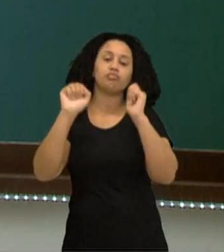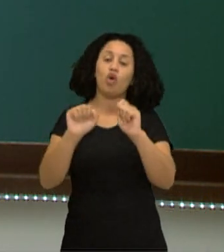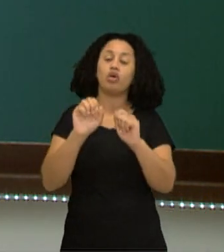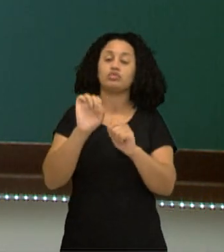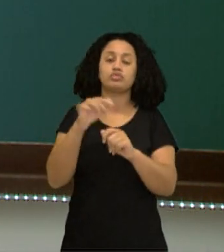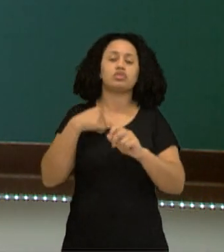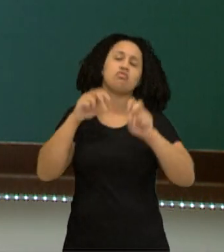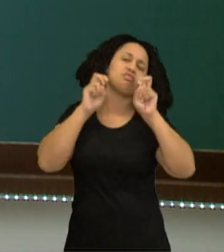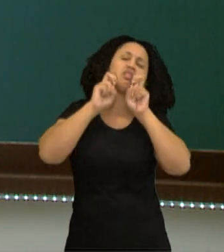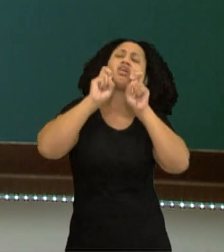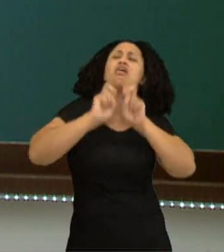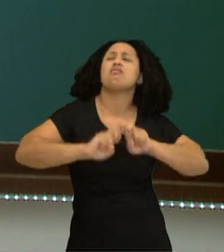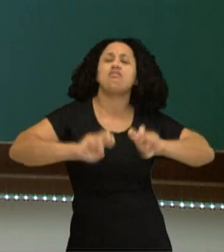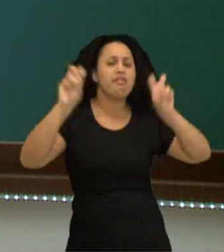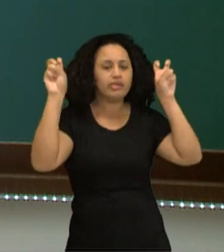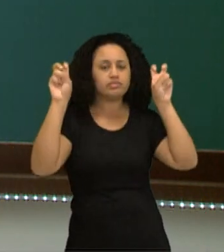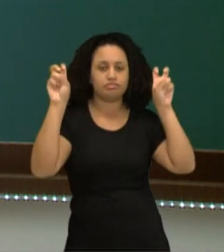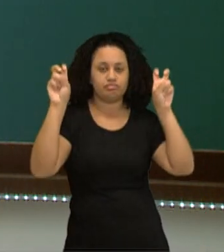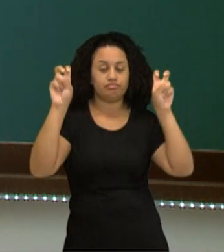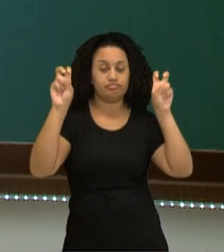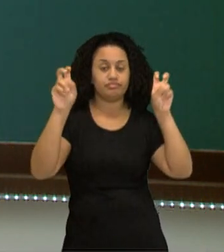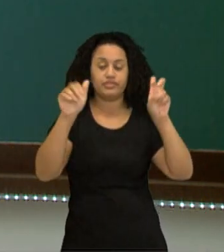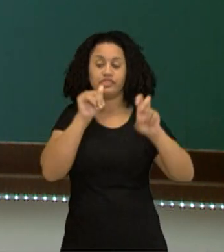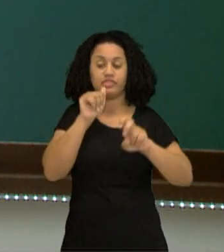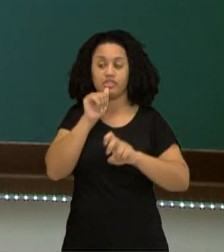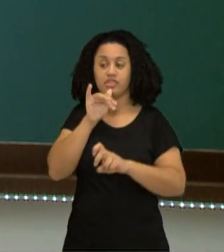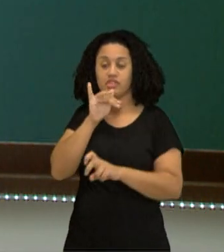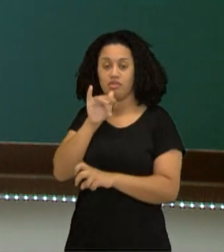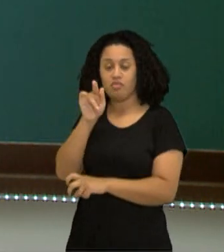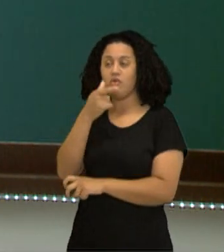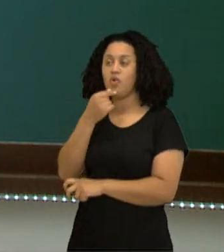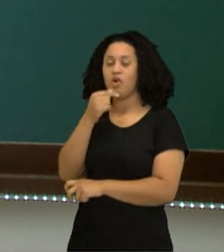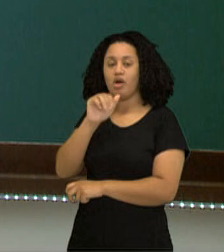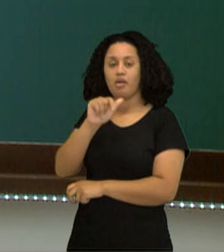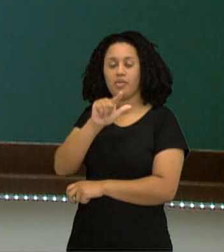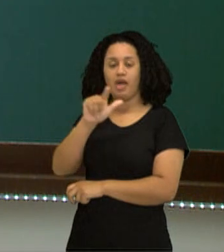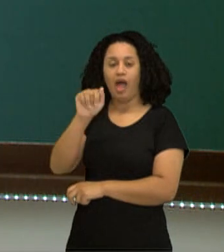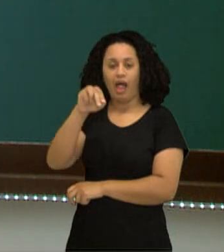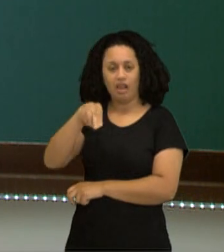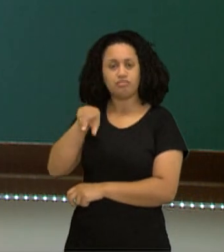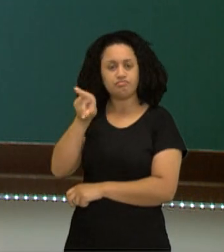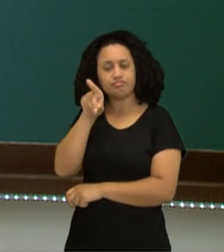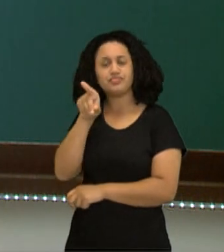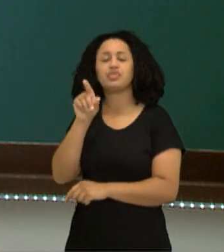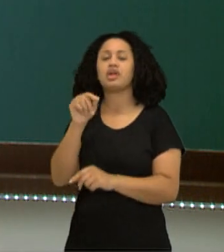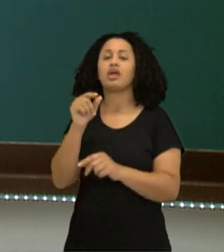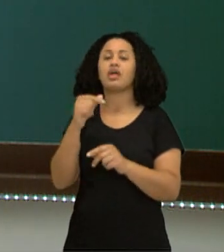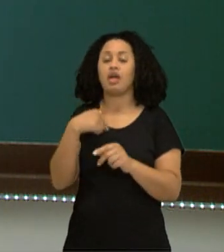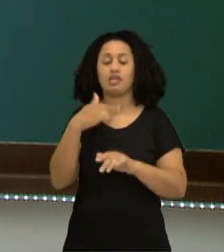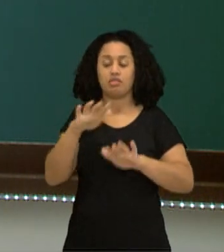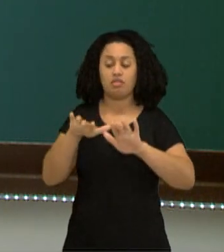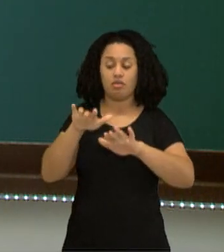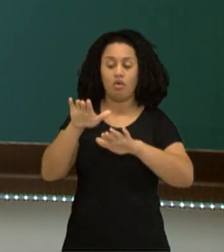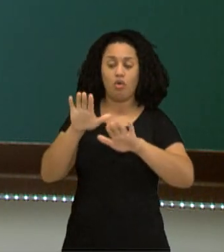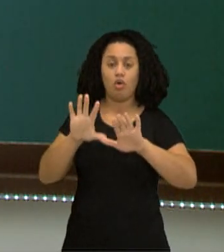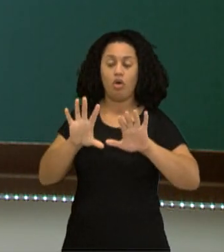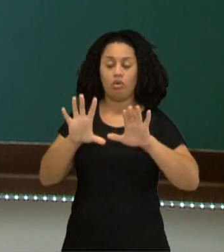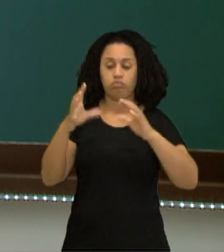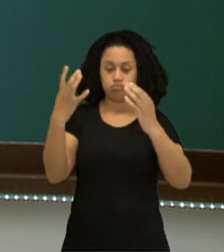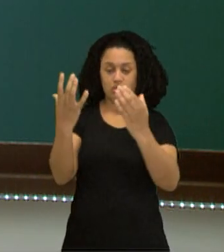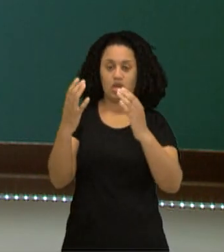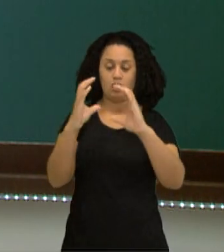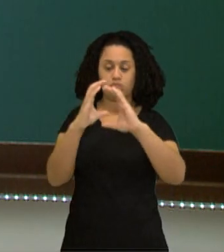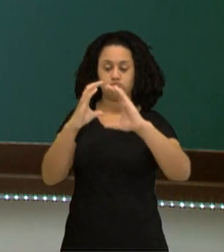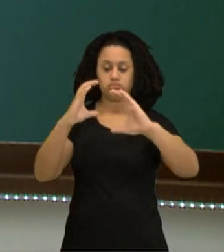somente gritos, como por exemplo Alan Kaprow, num de seus happenings, colocou o público dentro de um túnel e